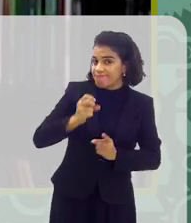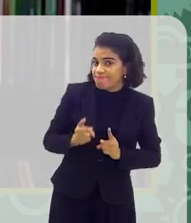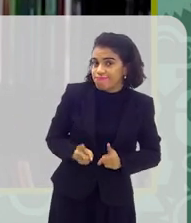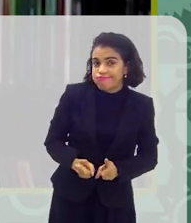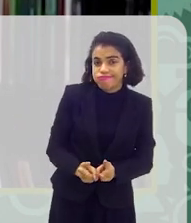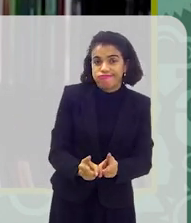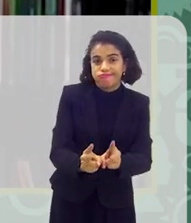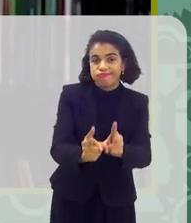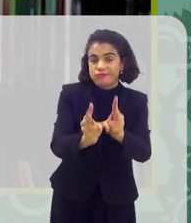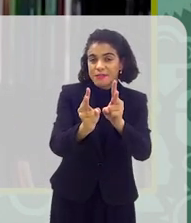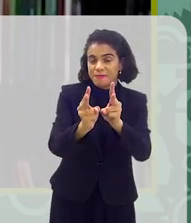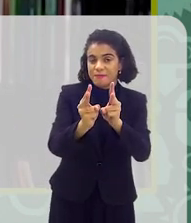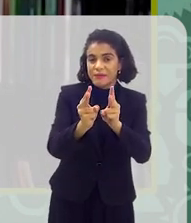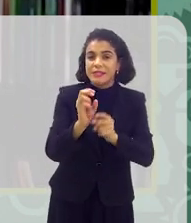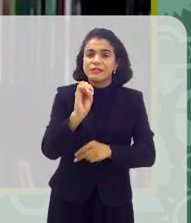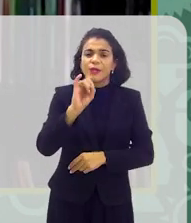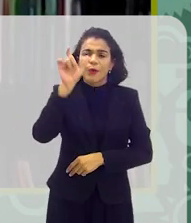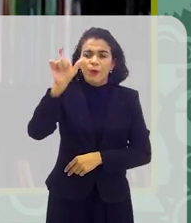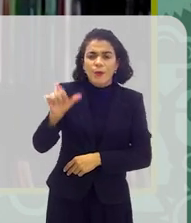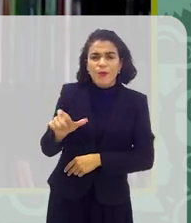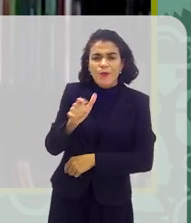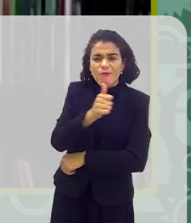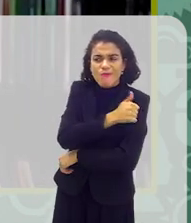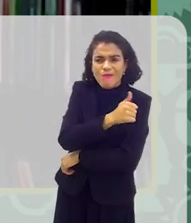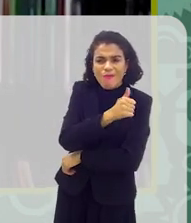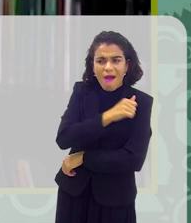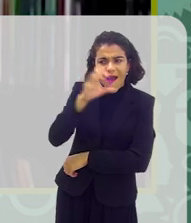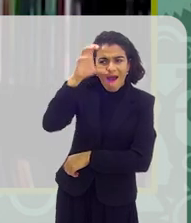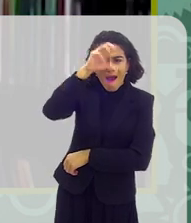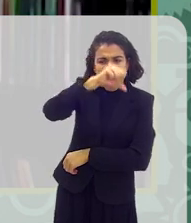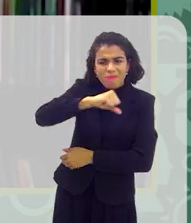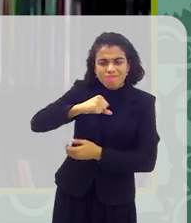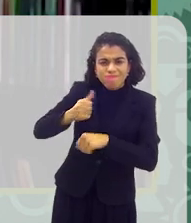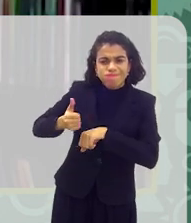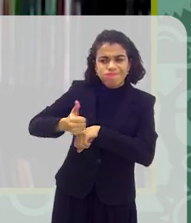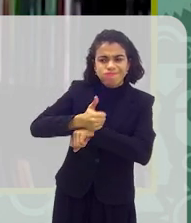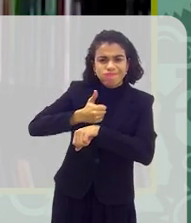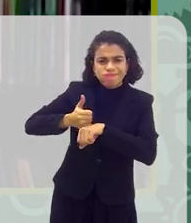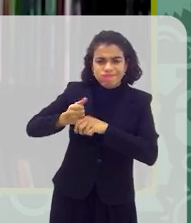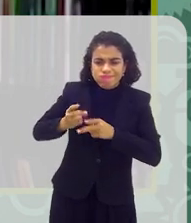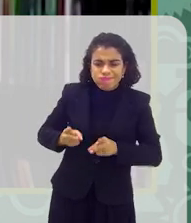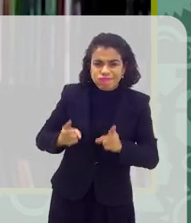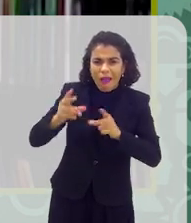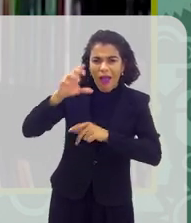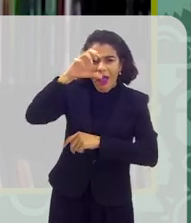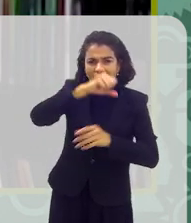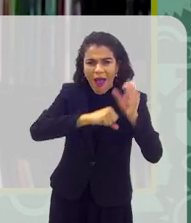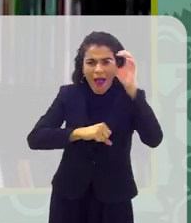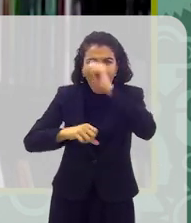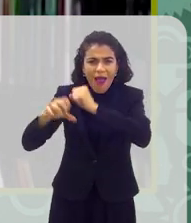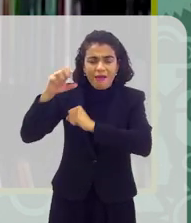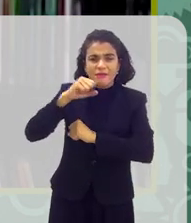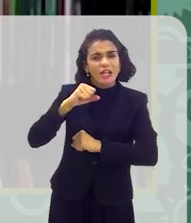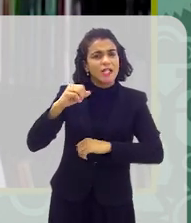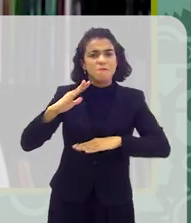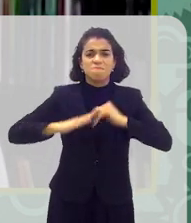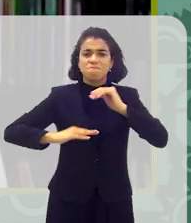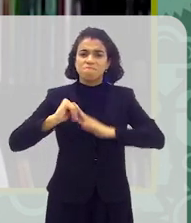aprender contínuo, né? Então, se um estudante que se aperfeiçoa, que se mantém atualizado, ele estará